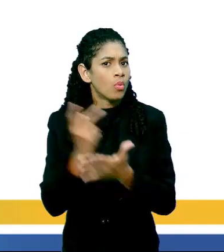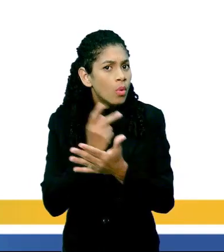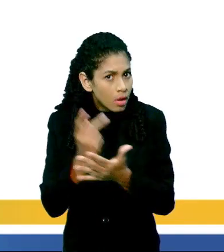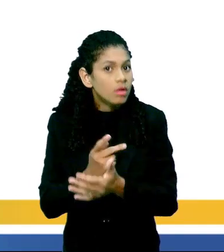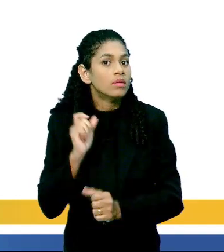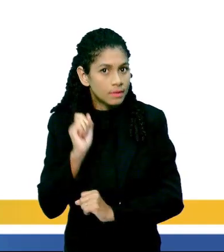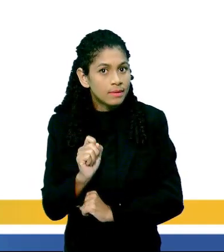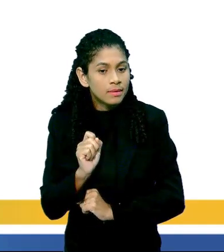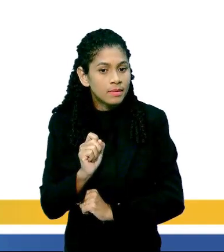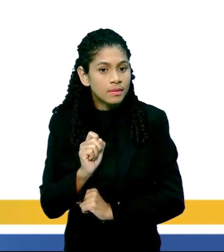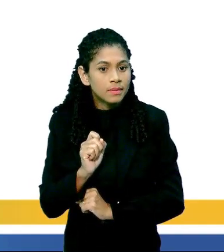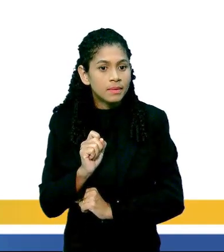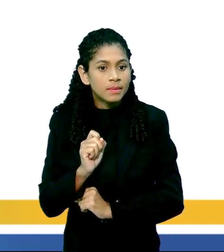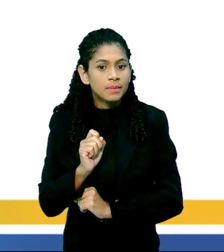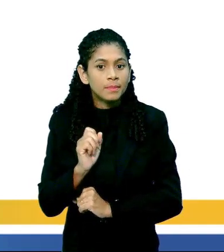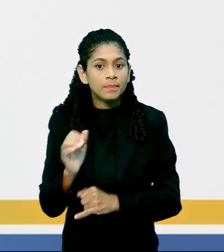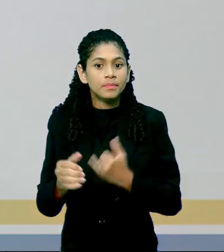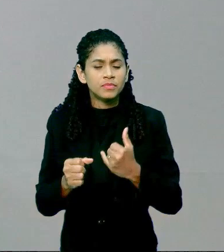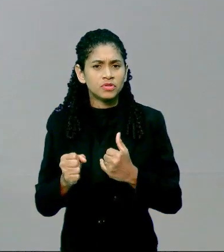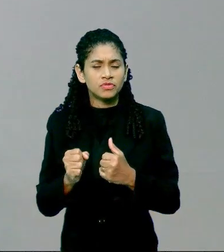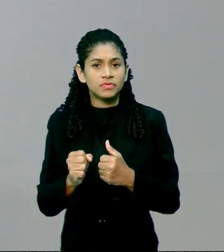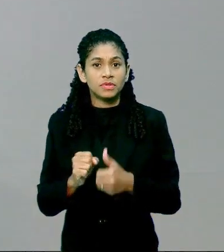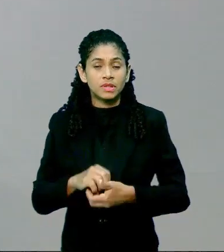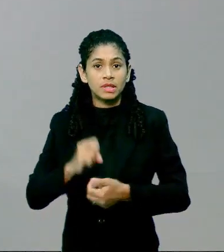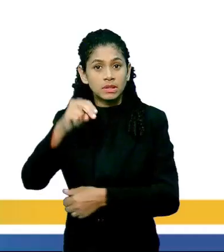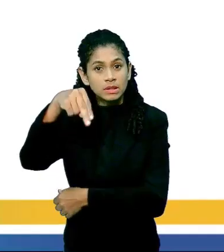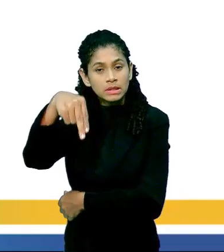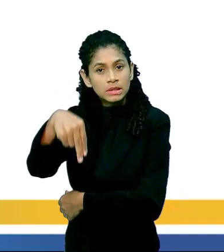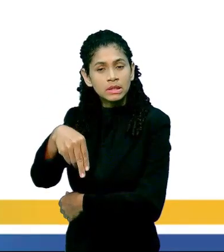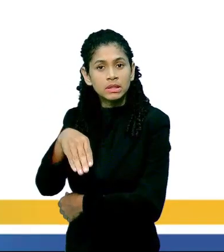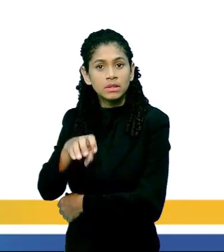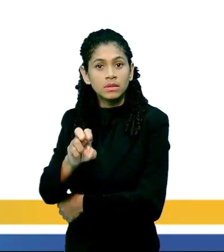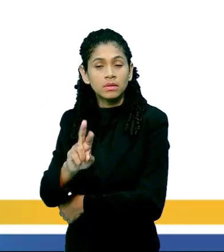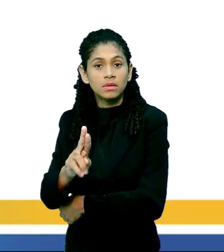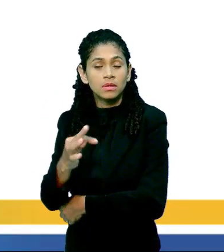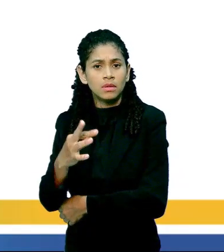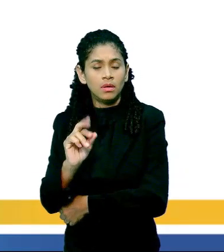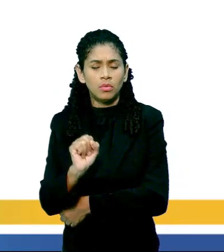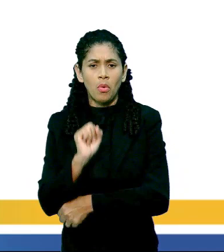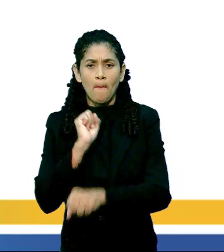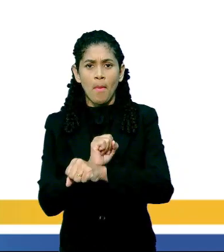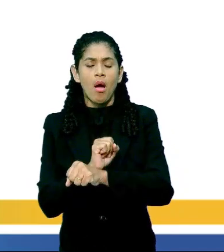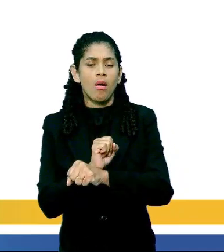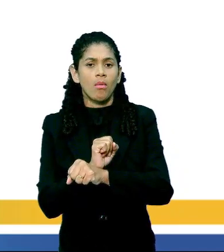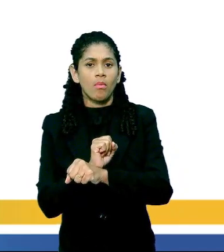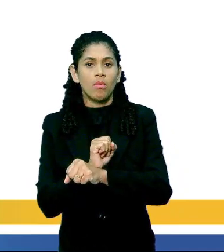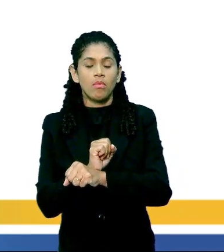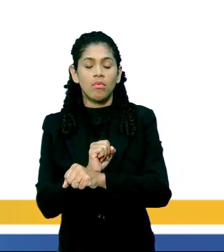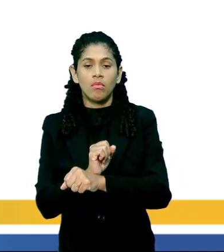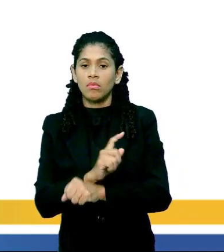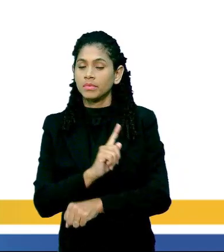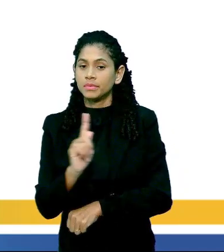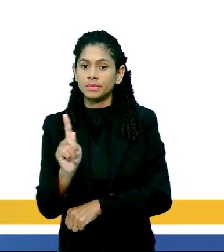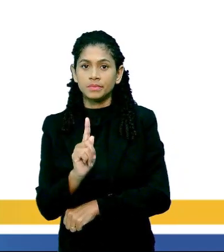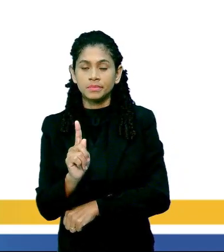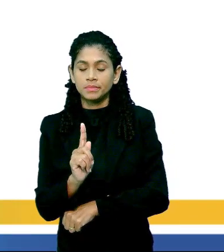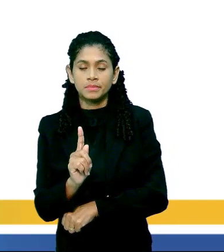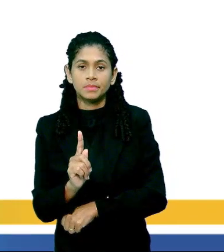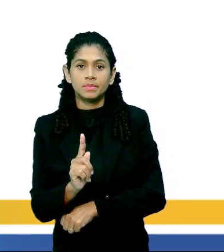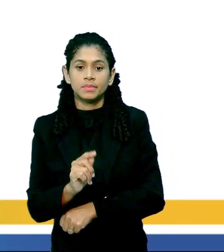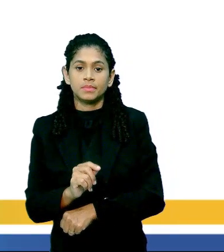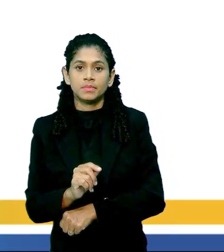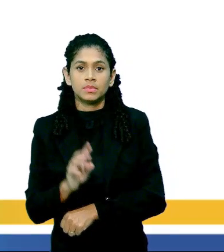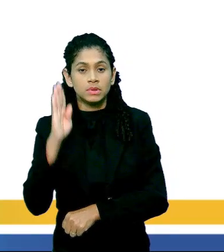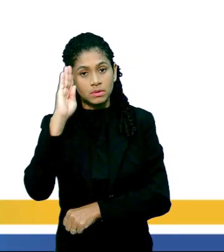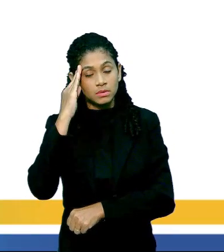erro, né? Aqui, ó, as brincadeiras e jogos infantis são atividades neutras. São, Mas eu não preciso fazer esse direcionamento, não precisa ter esse mapeamento, por quê? Porque a gente já